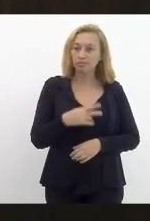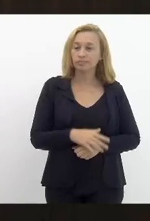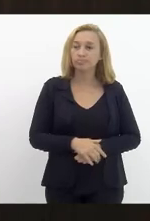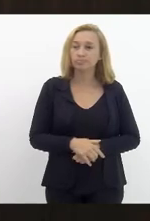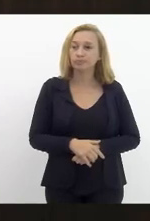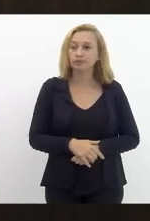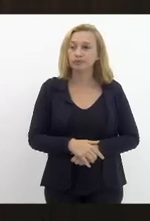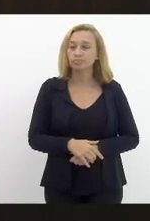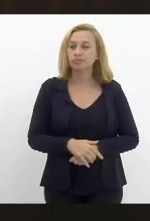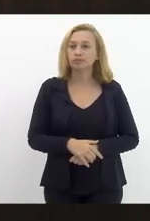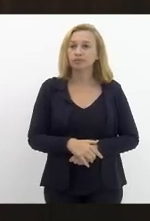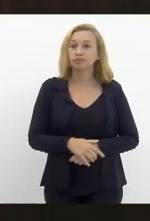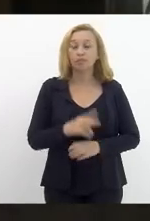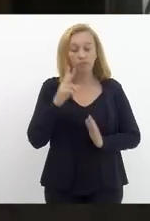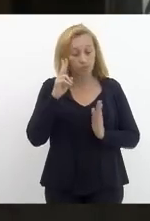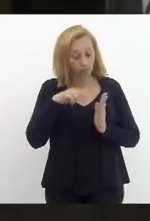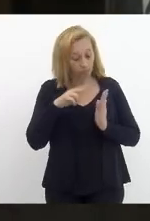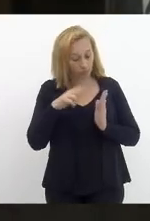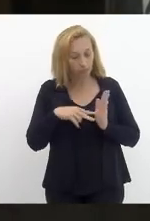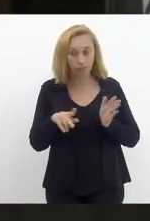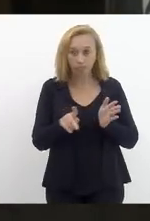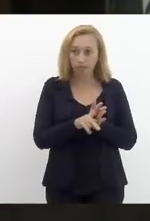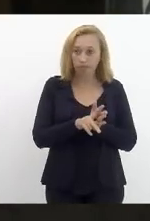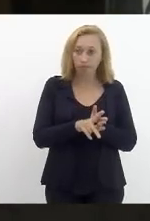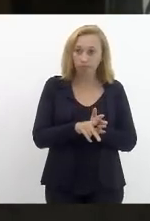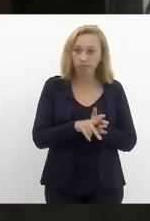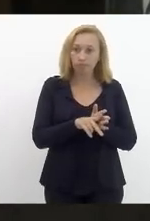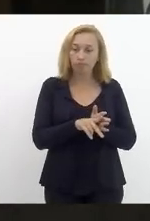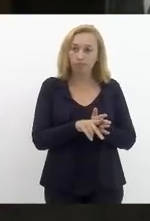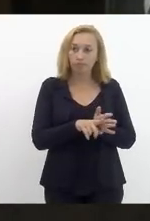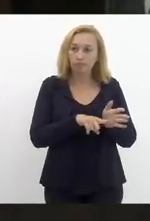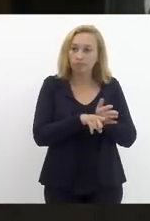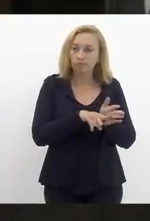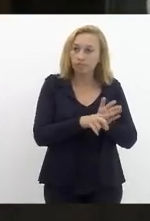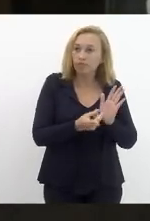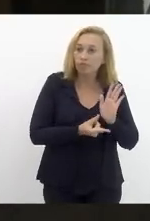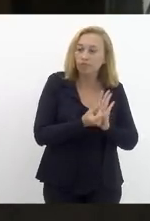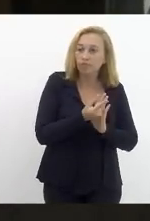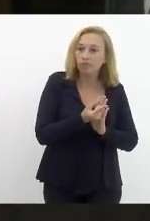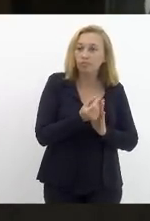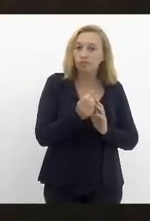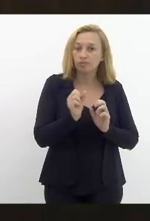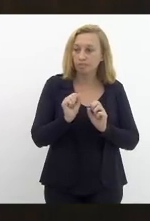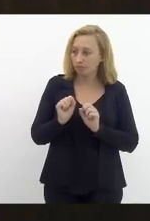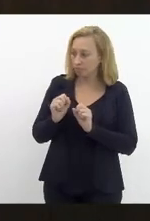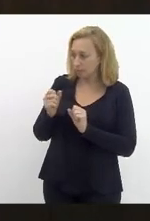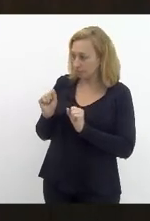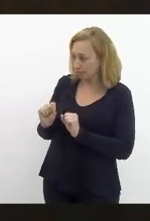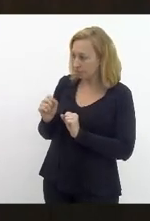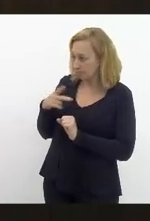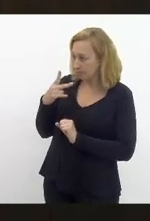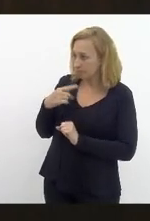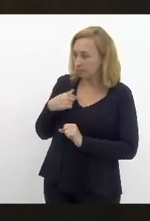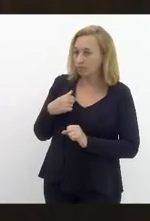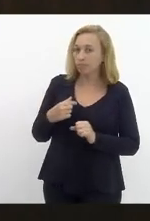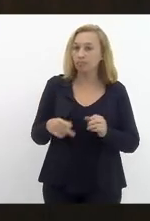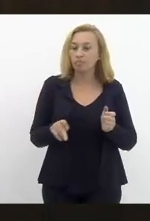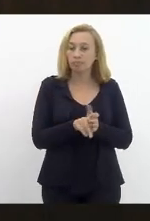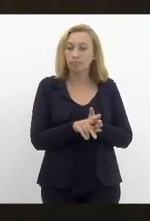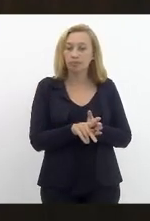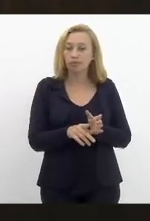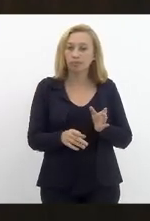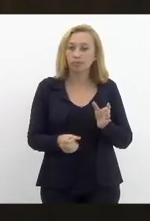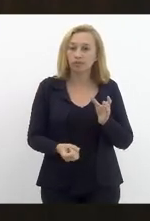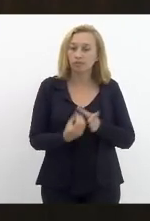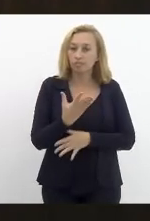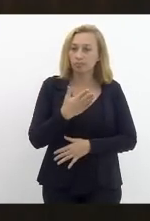o projeto. A parte fiscal, financeira... Me permite uma parte? O projeto que eu fiz referência, de minha autoria,